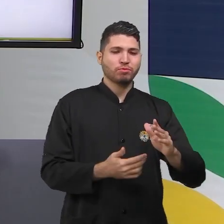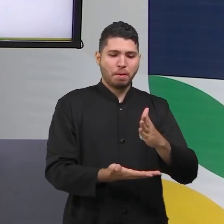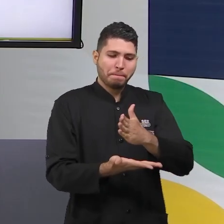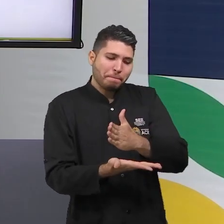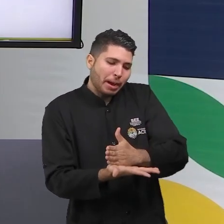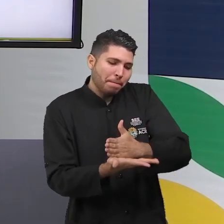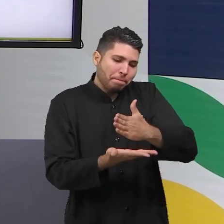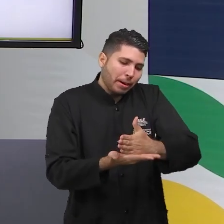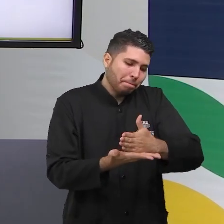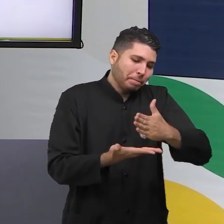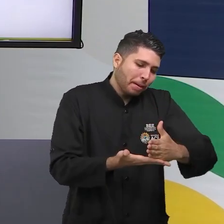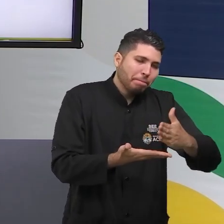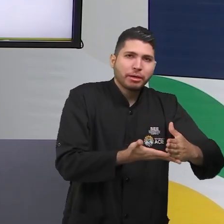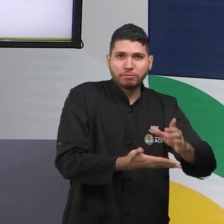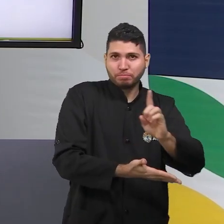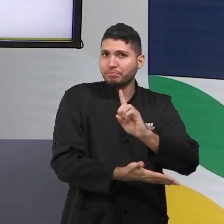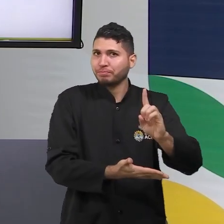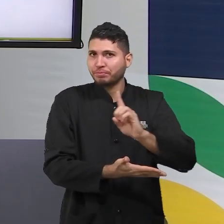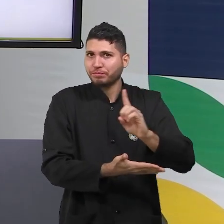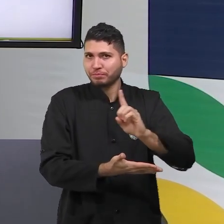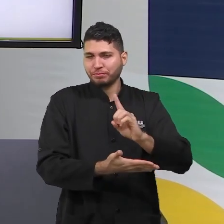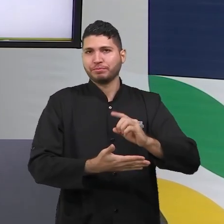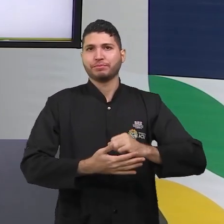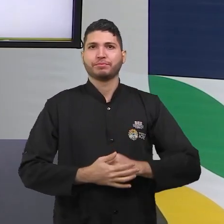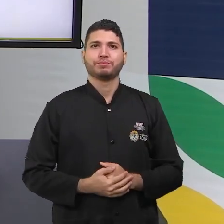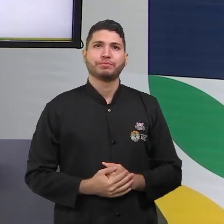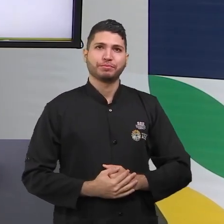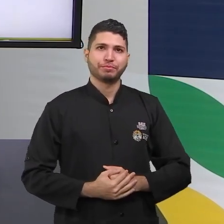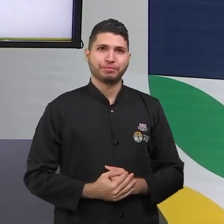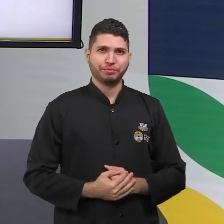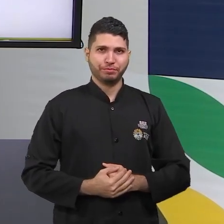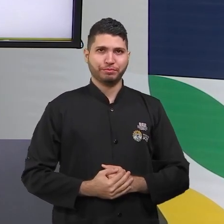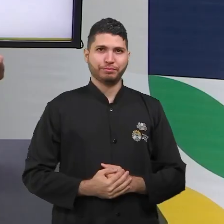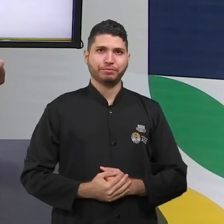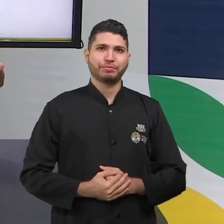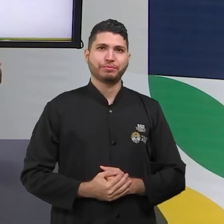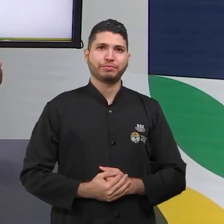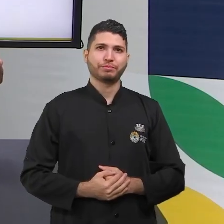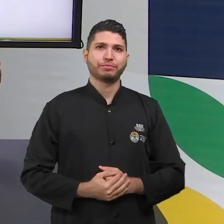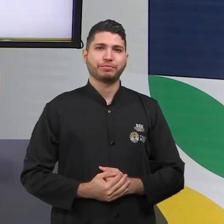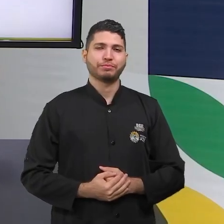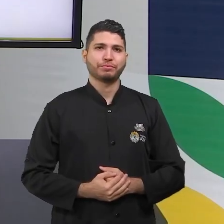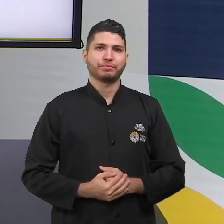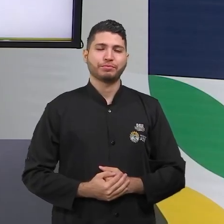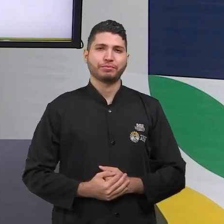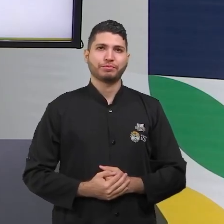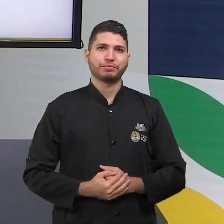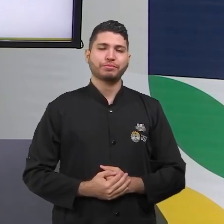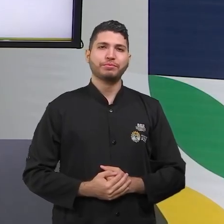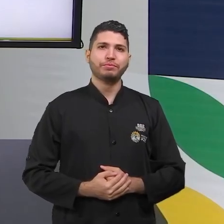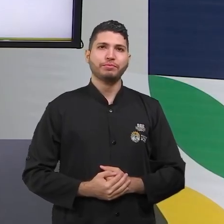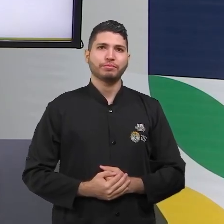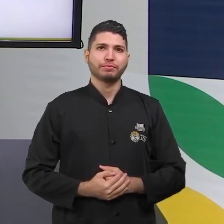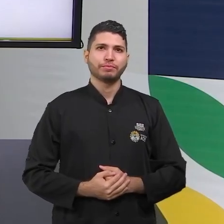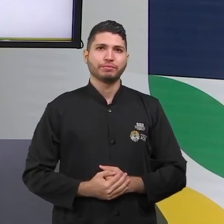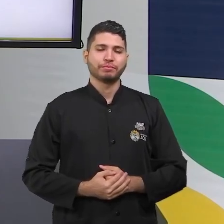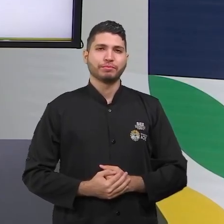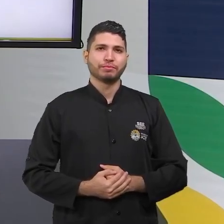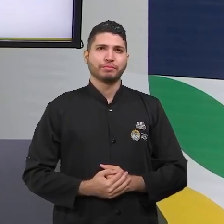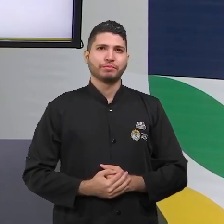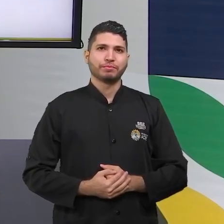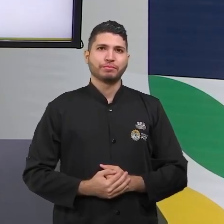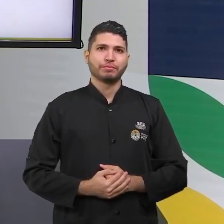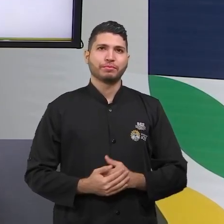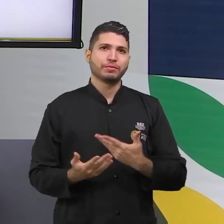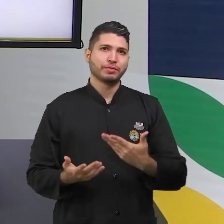necessário descartar. Algumas coisas a gente tem que ver por parte, outras a gente tem que procurar entender na totalidade. E esse entendimento